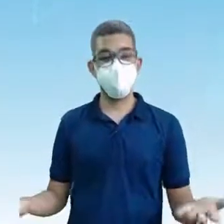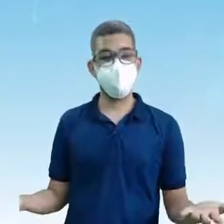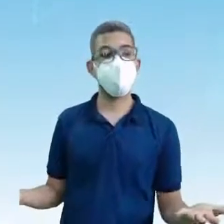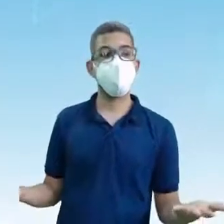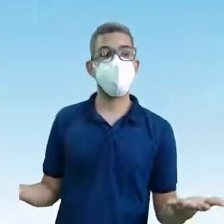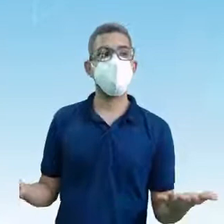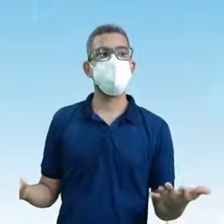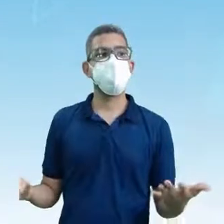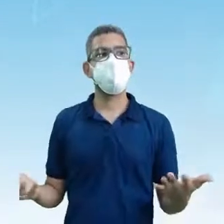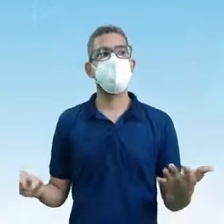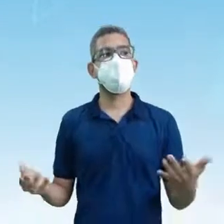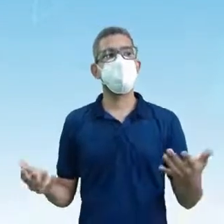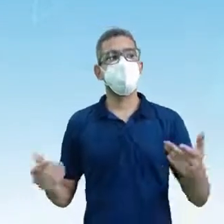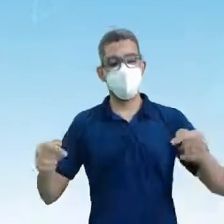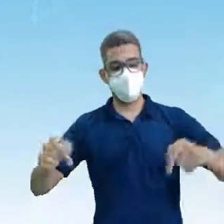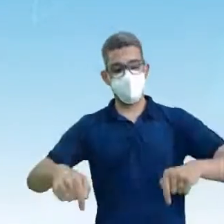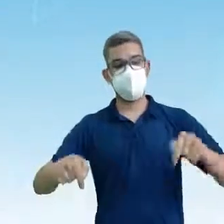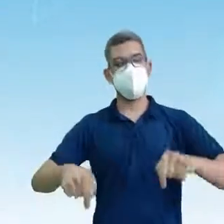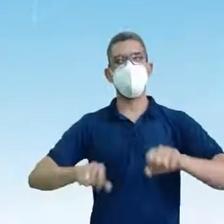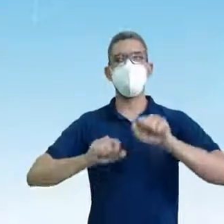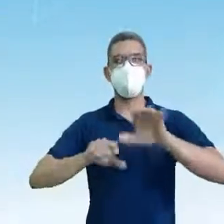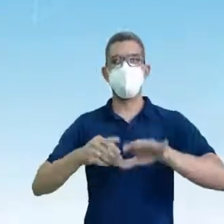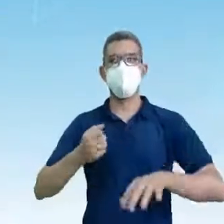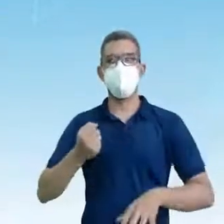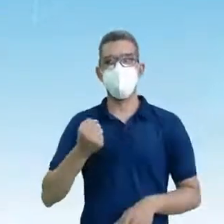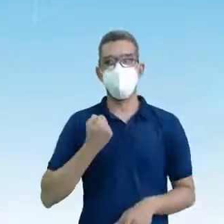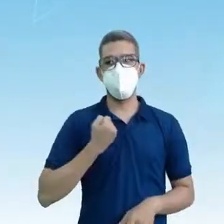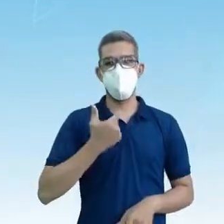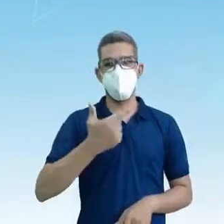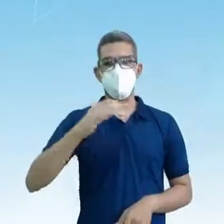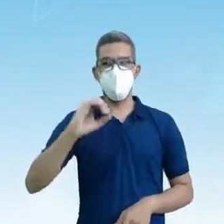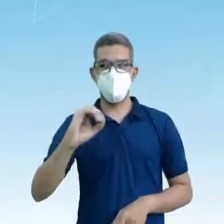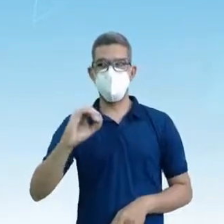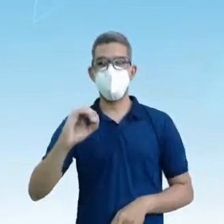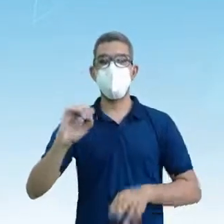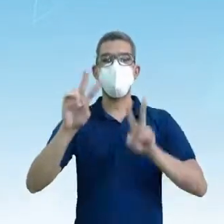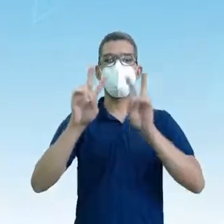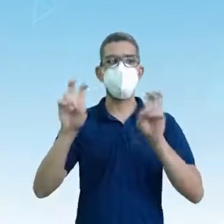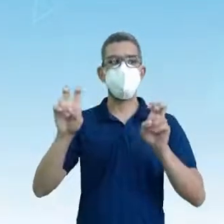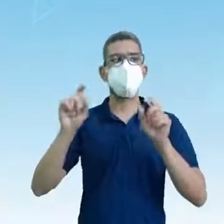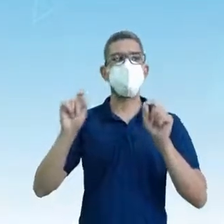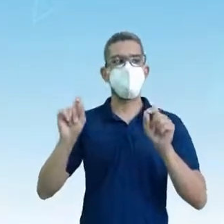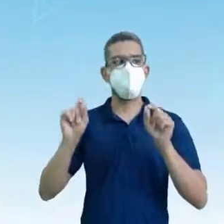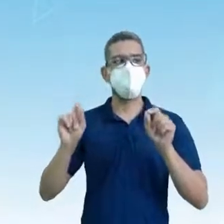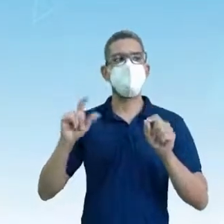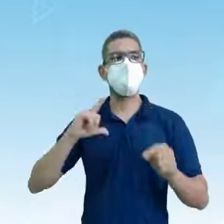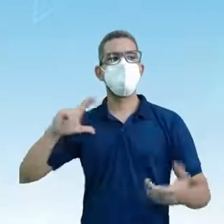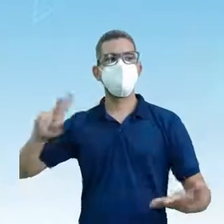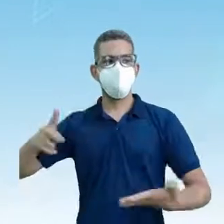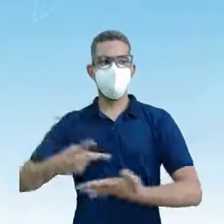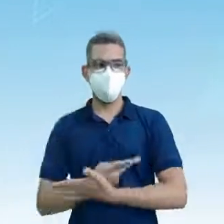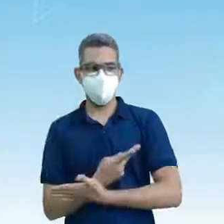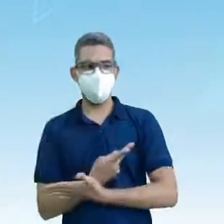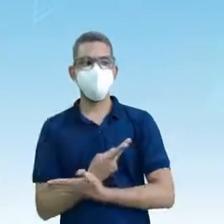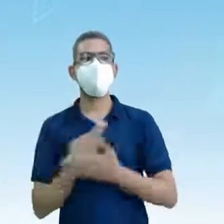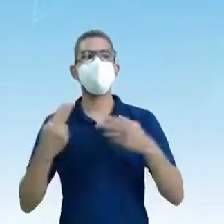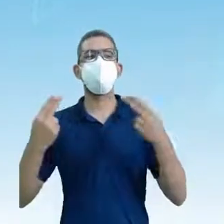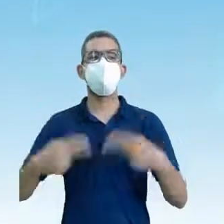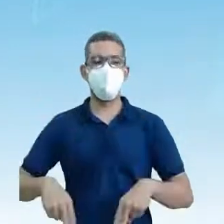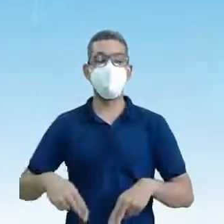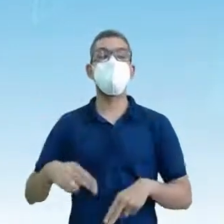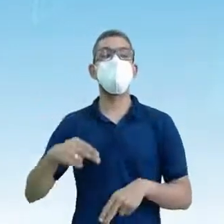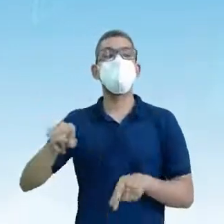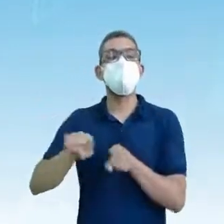Bom, pessoal, essa foi a aula de número 20, onde eu falei sobre as catástrofes naturais